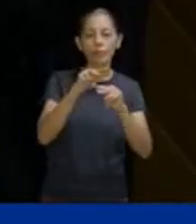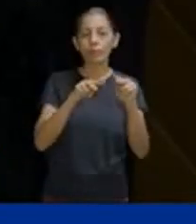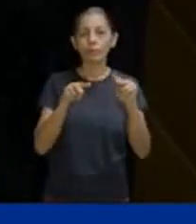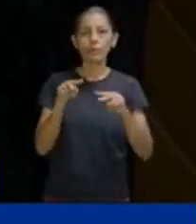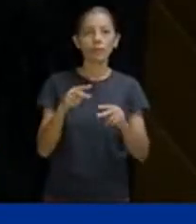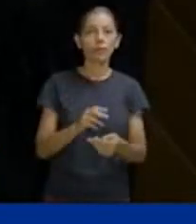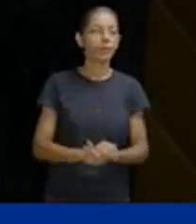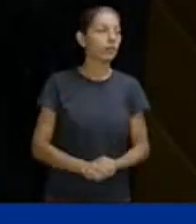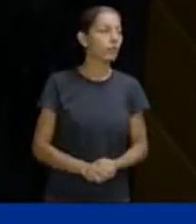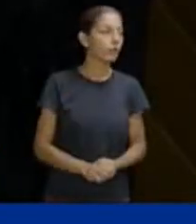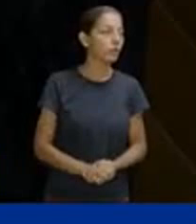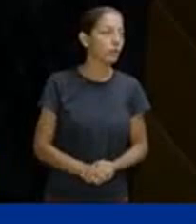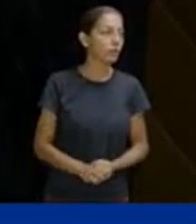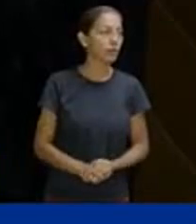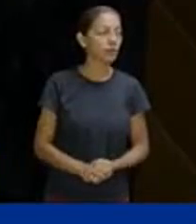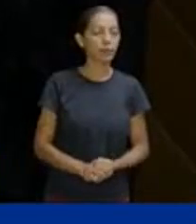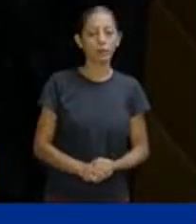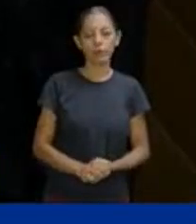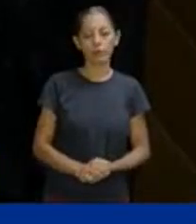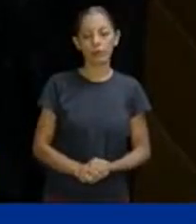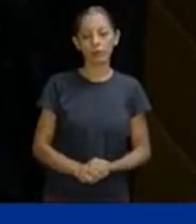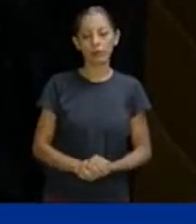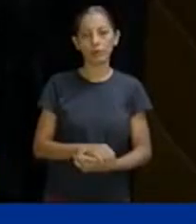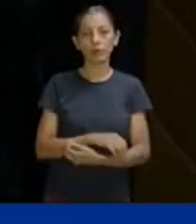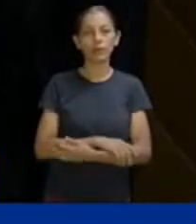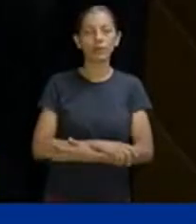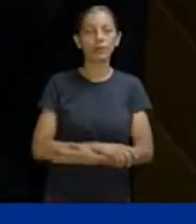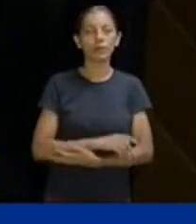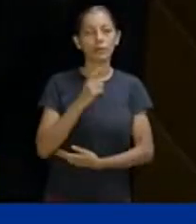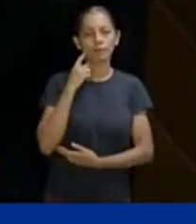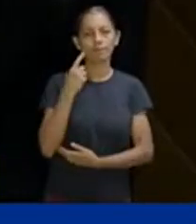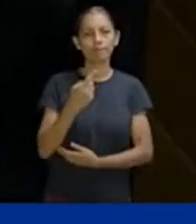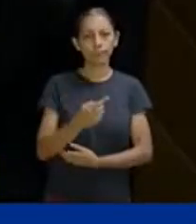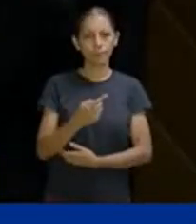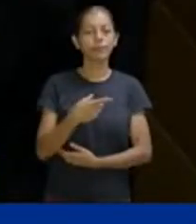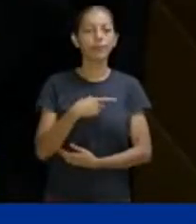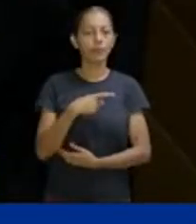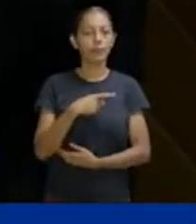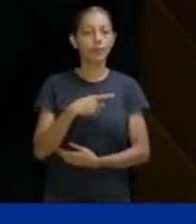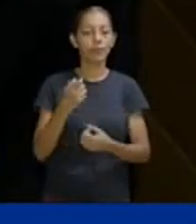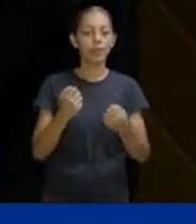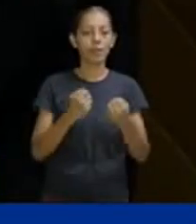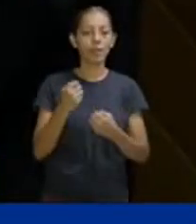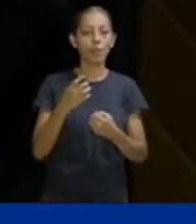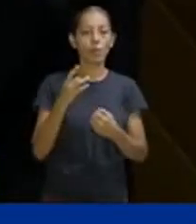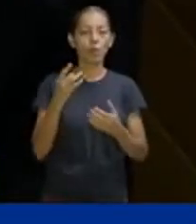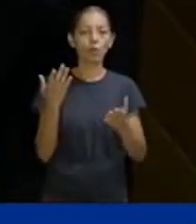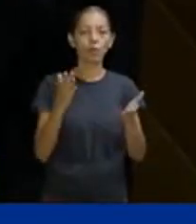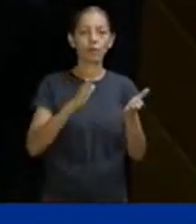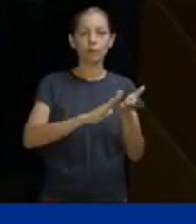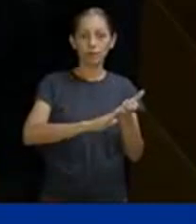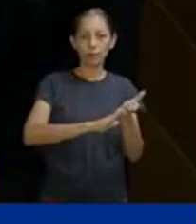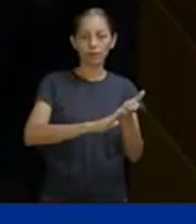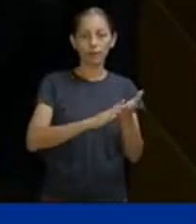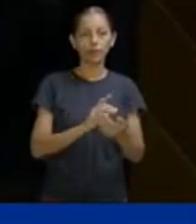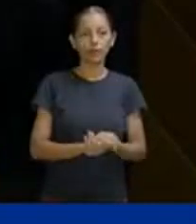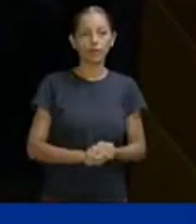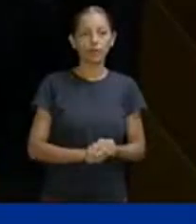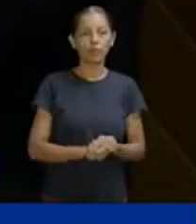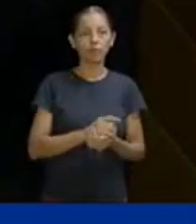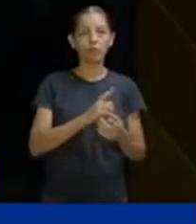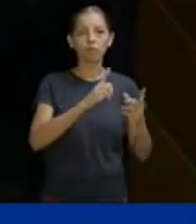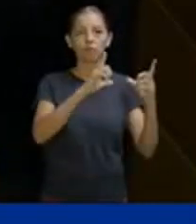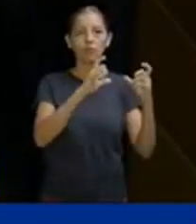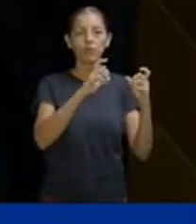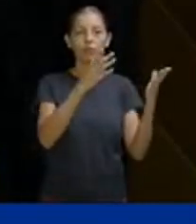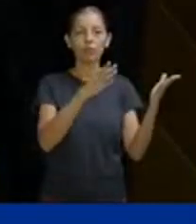haja justaposição, se equipare a um painel, a uma sequência de imagens de propaganda